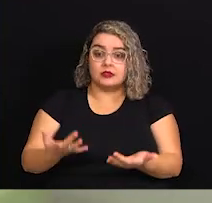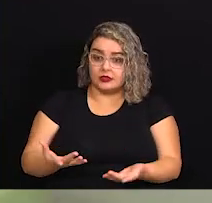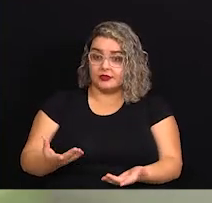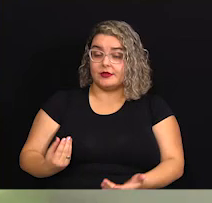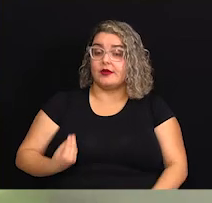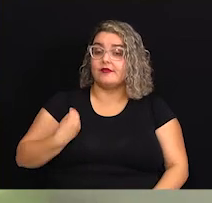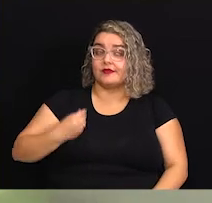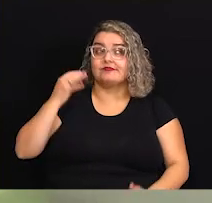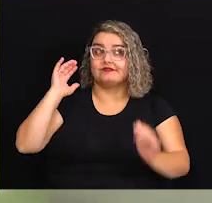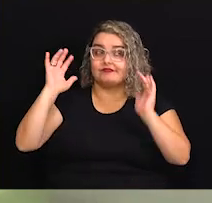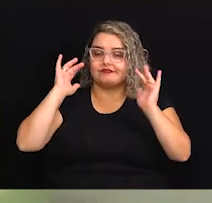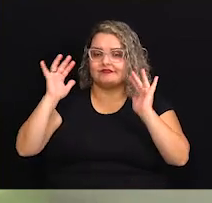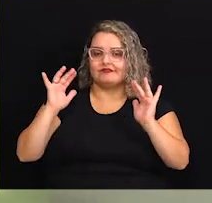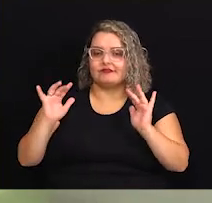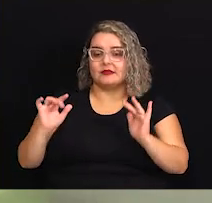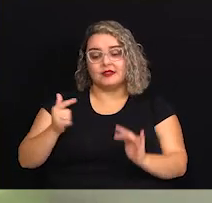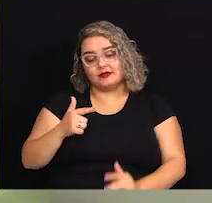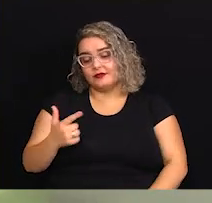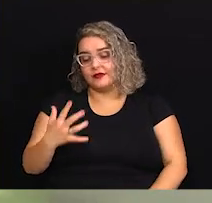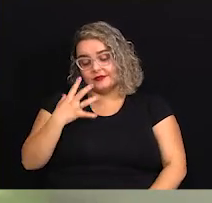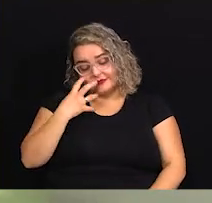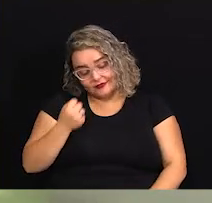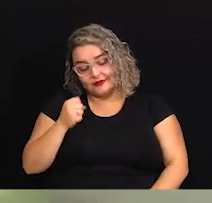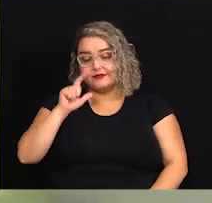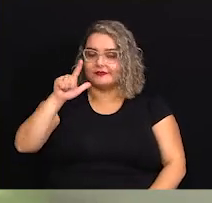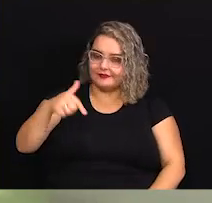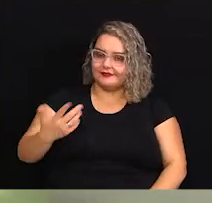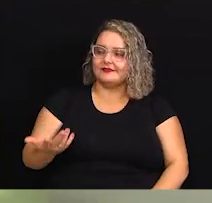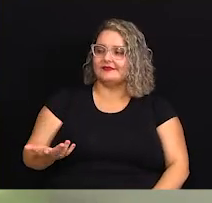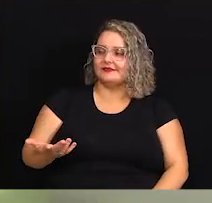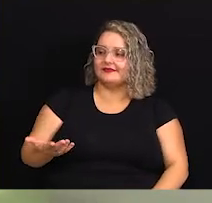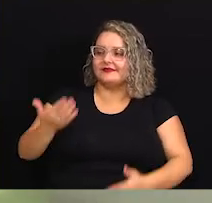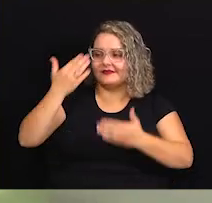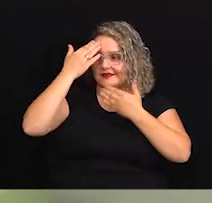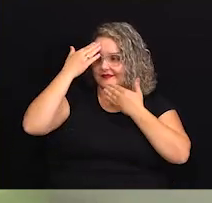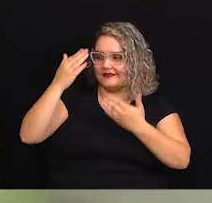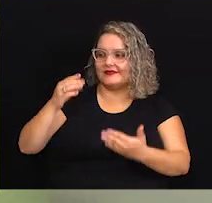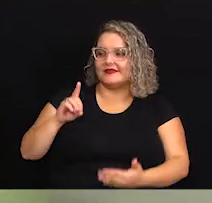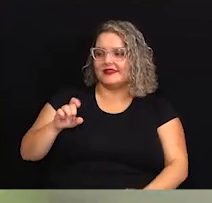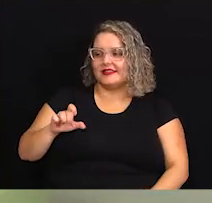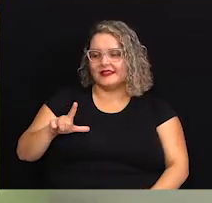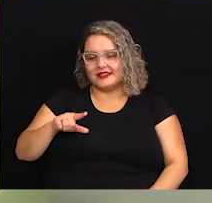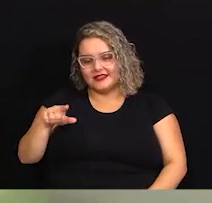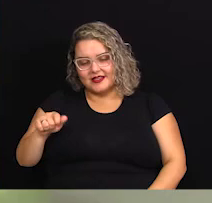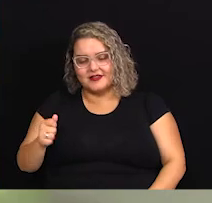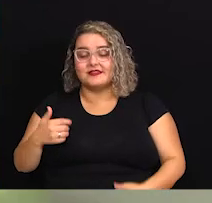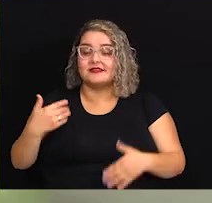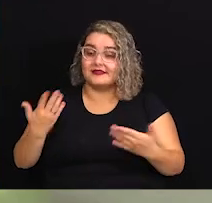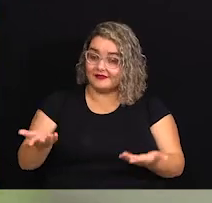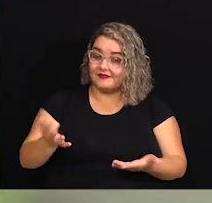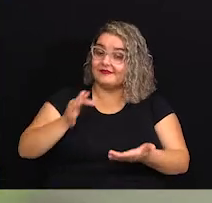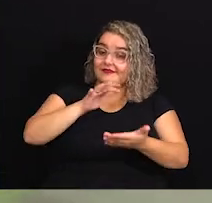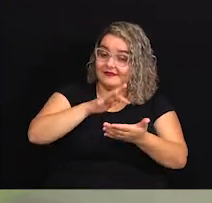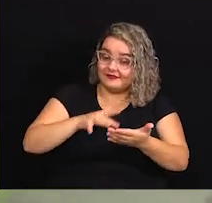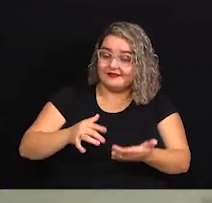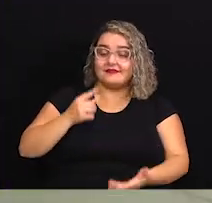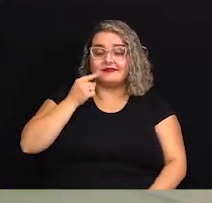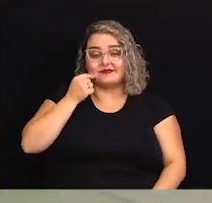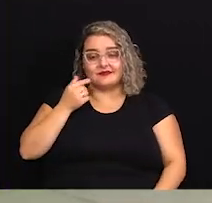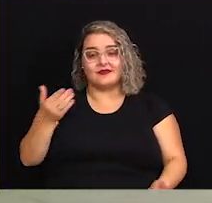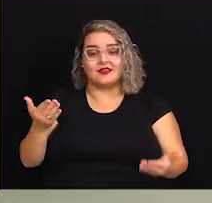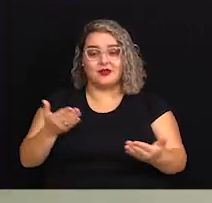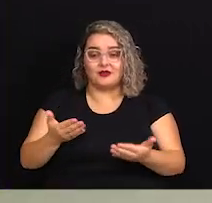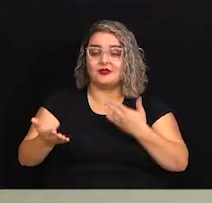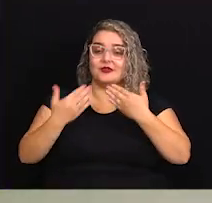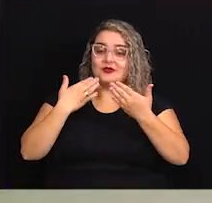ter a vida dos sonhos, mas sem se frustrarem depois. Obrigada. Esse foi mais um Na Ponta do